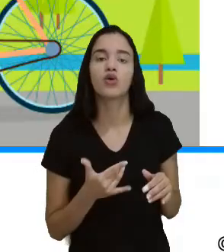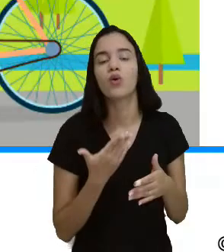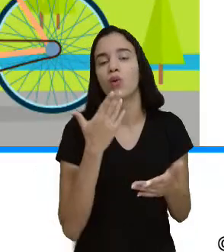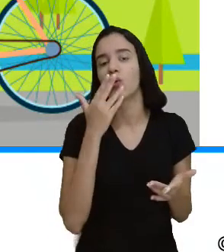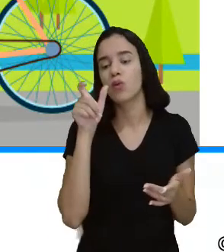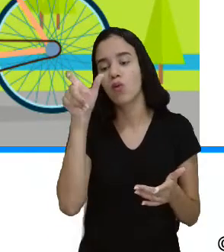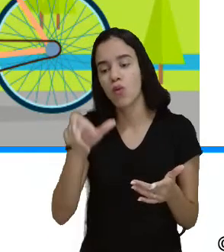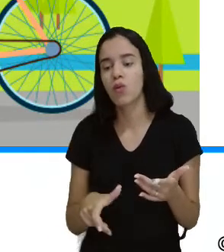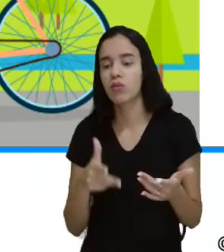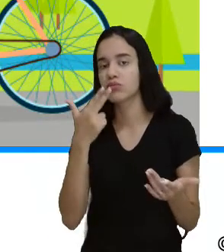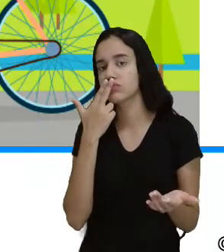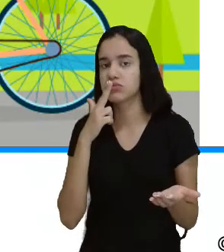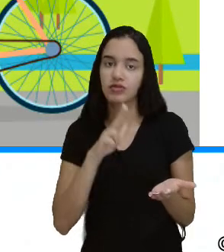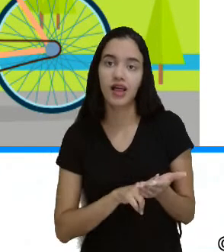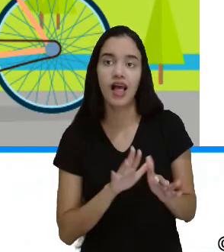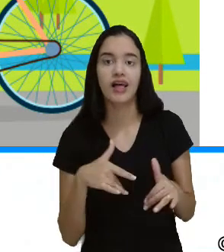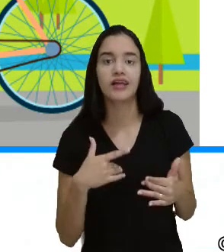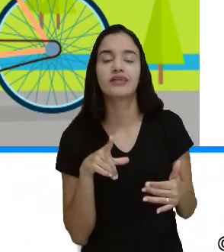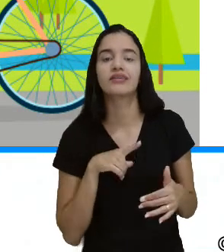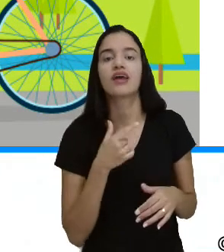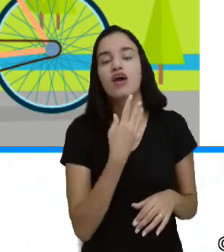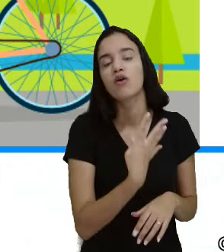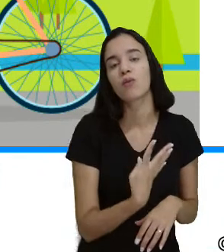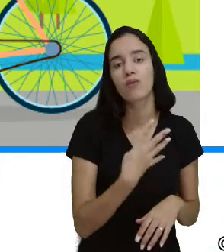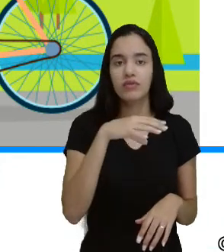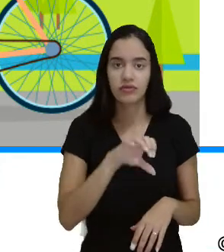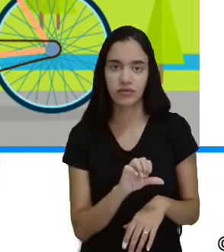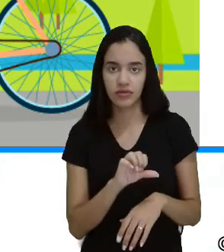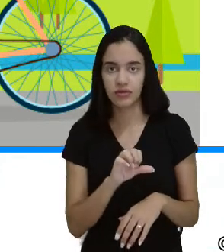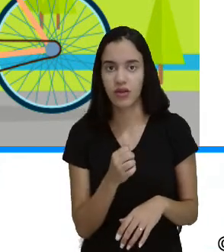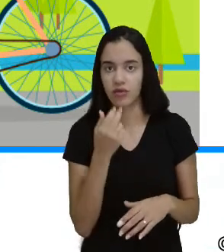tinha 49 cartas